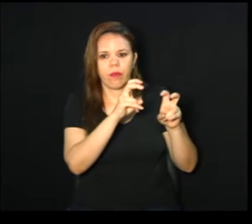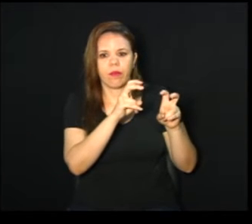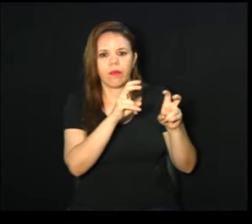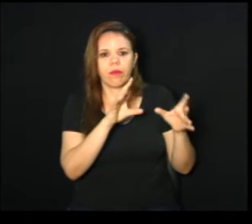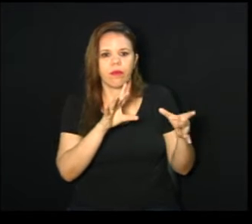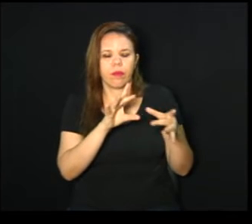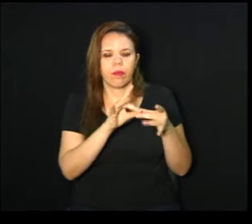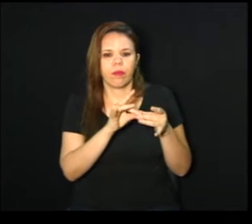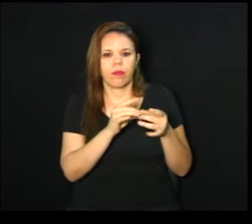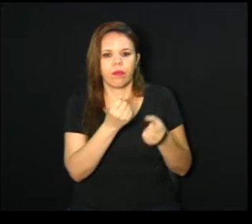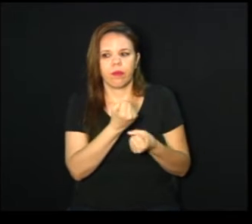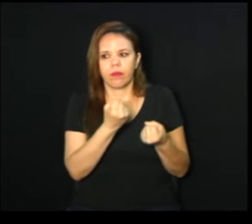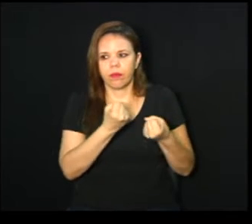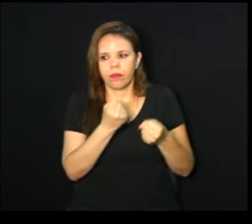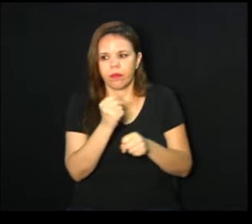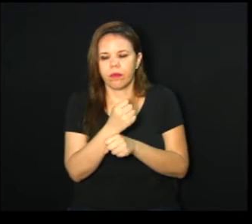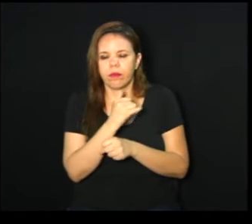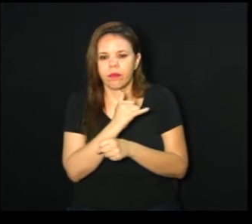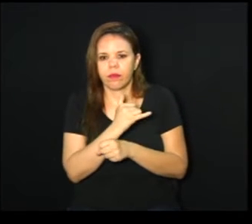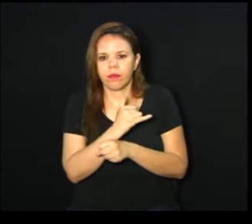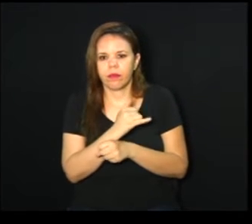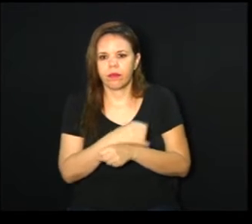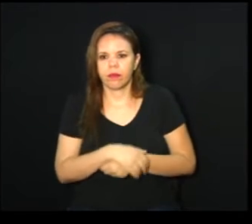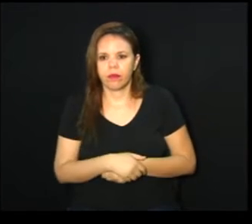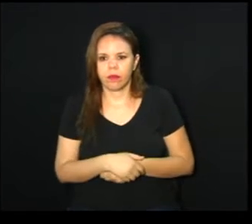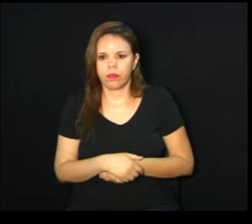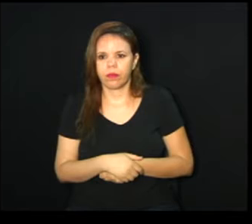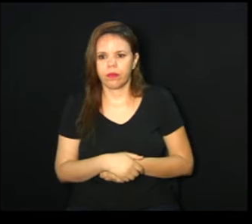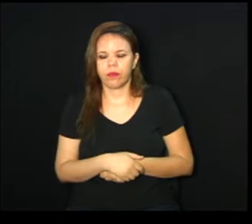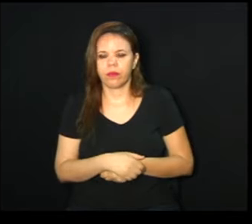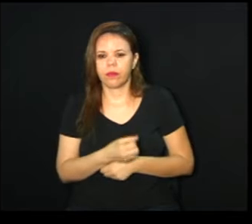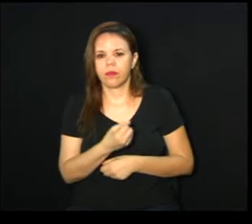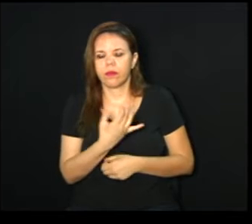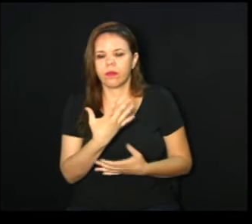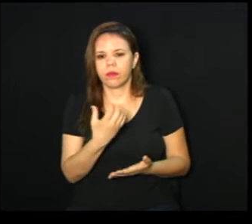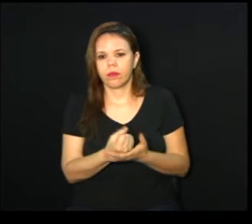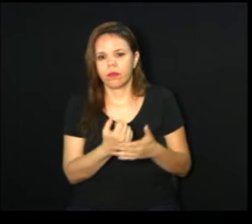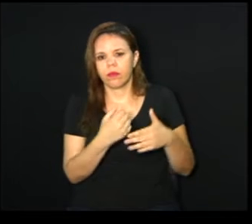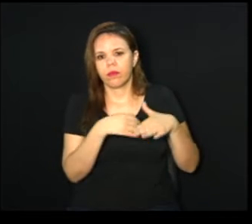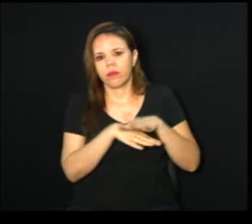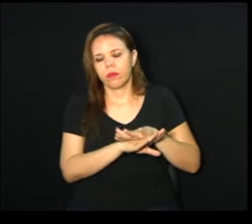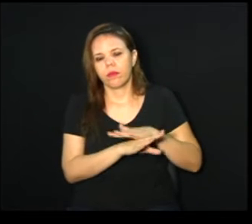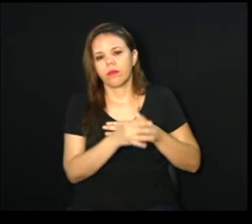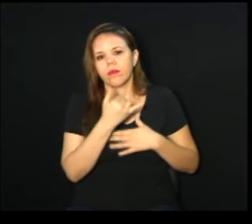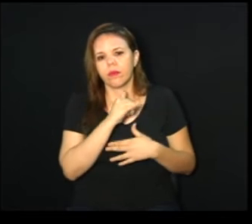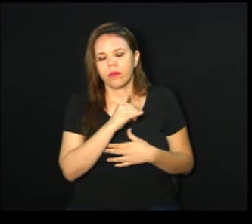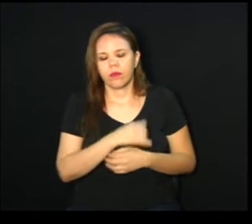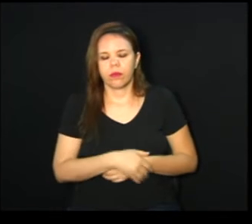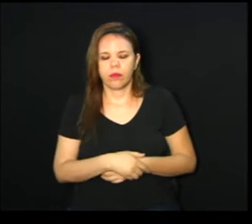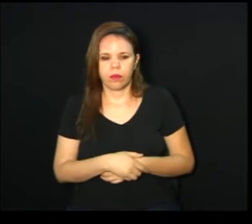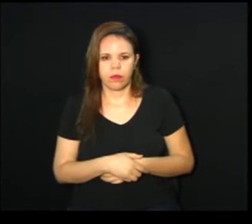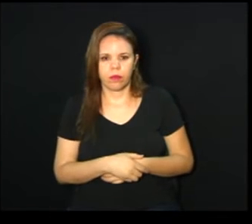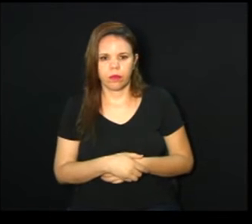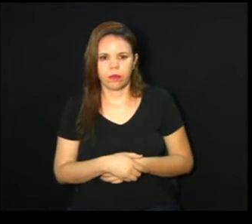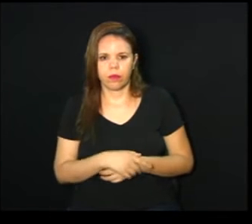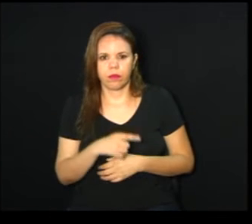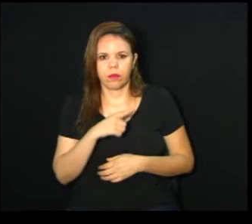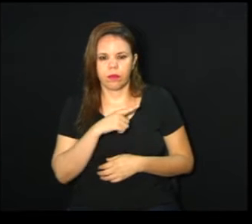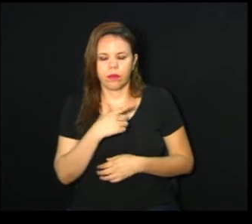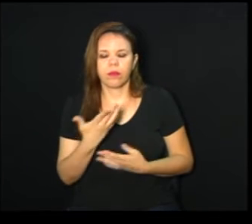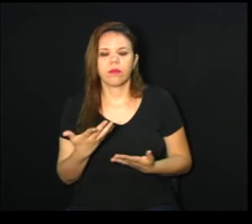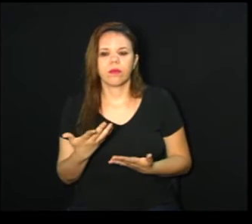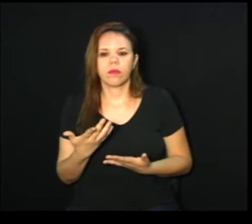questão dos veículos elétricos, que puxaram a questão do armazenamento de energia, trouxe a opção: e